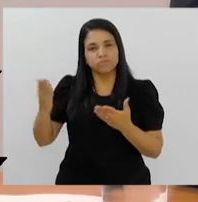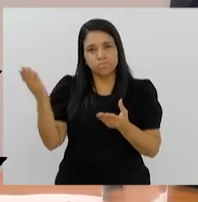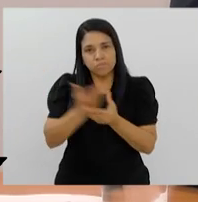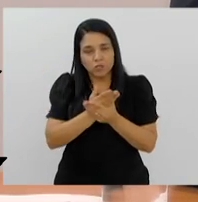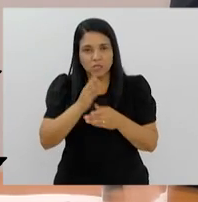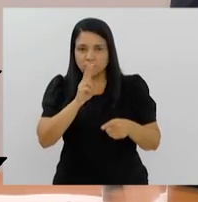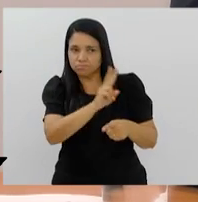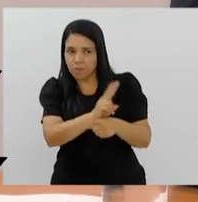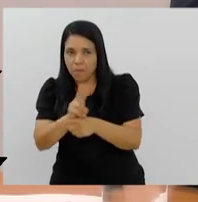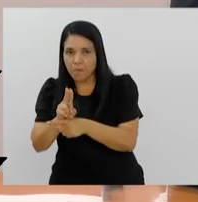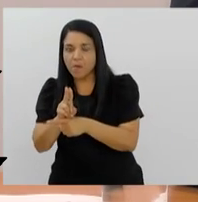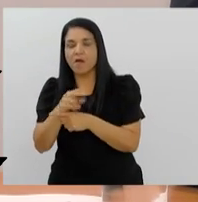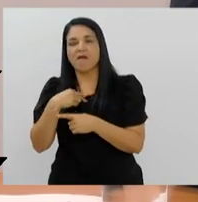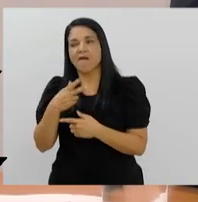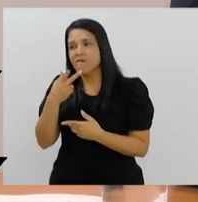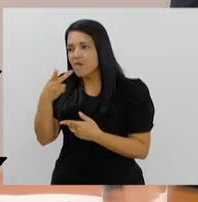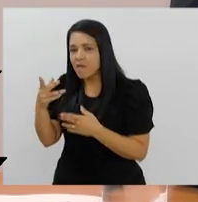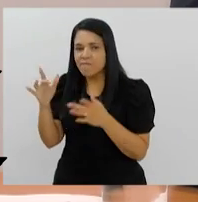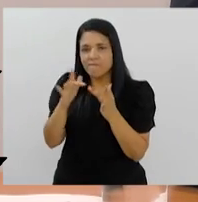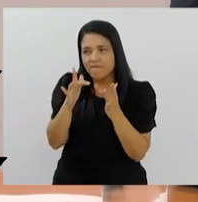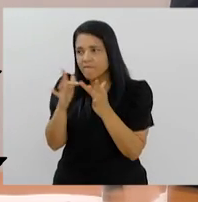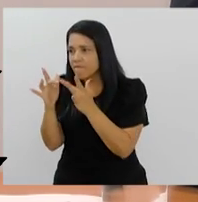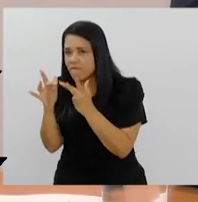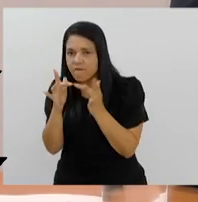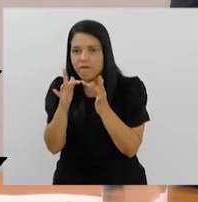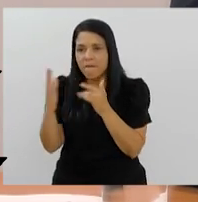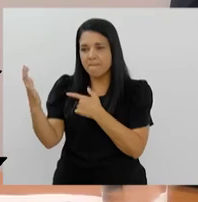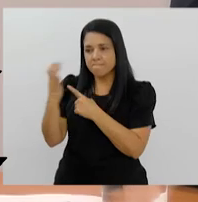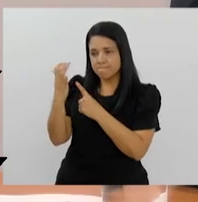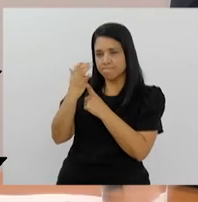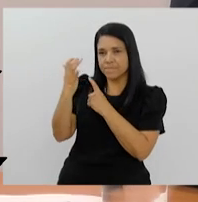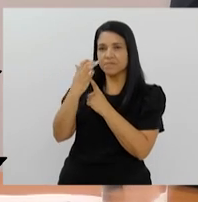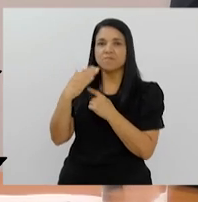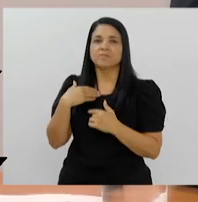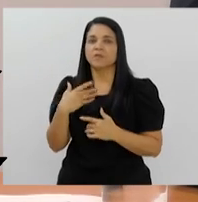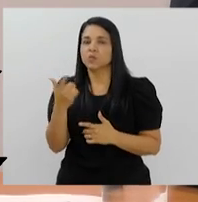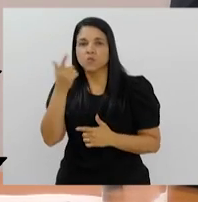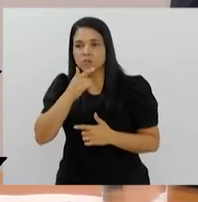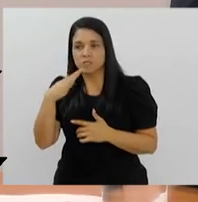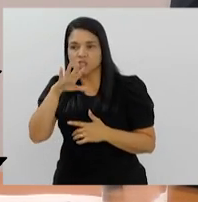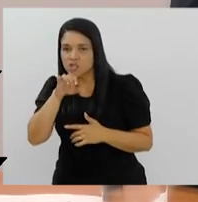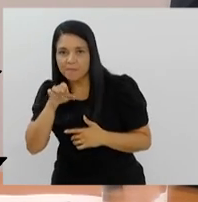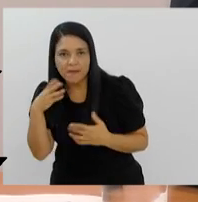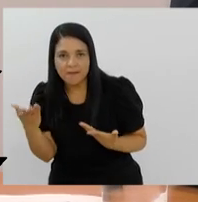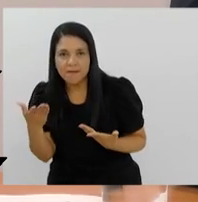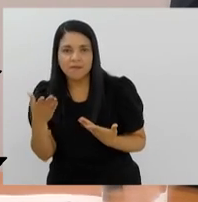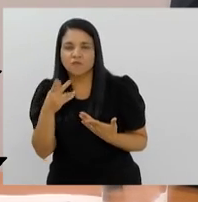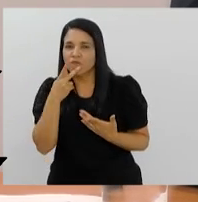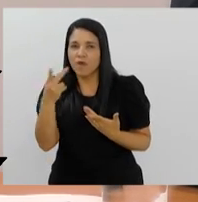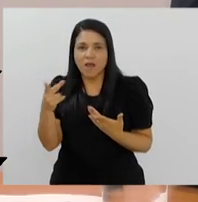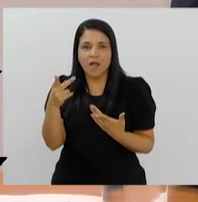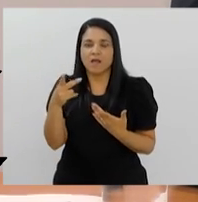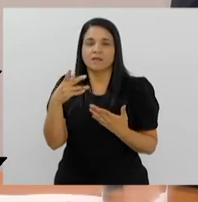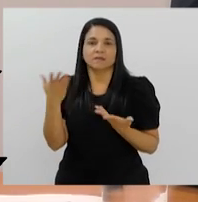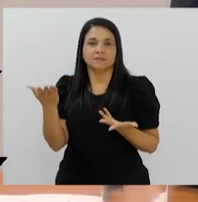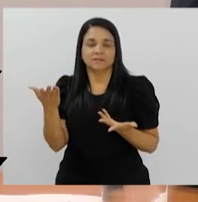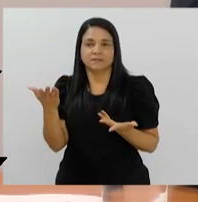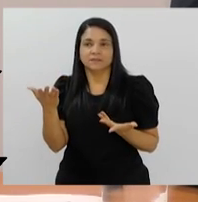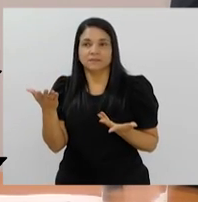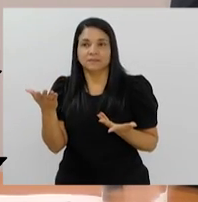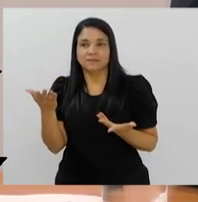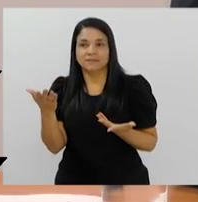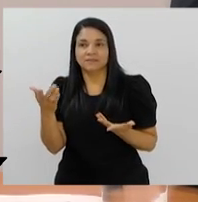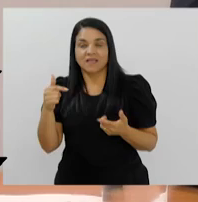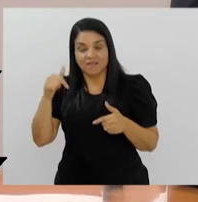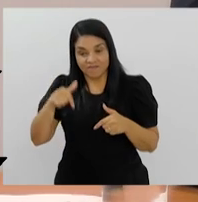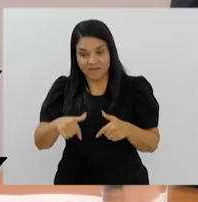eles tentam falar com um que fala com o outro que tenta nos Pressionar para não chamar não convocar não dizer não falar não apertar ou seja aí